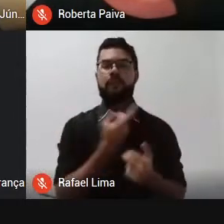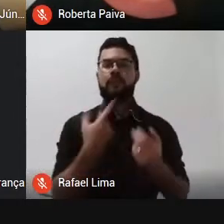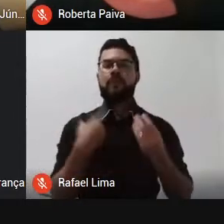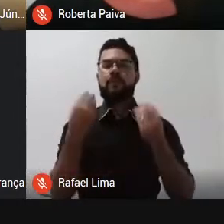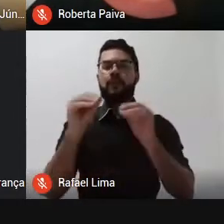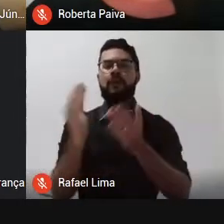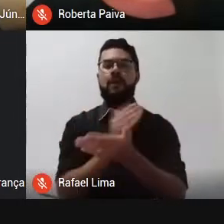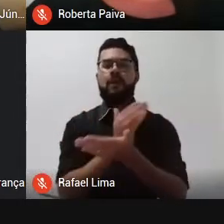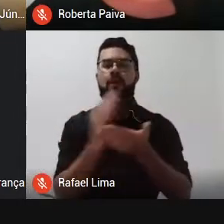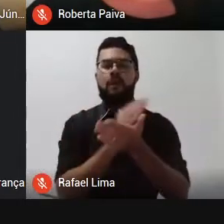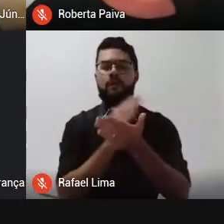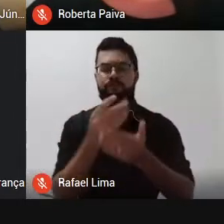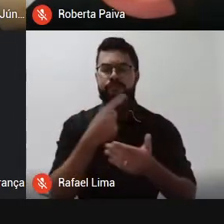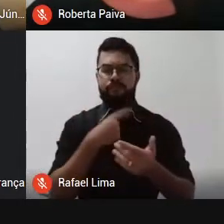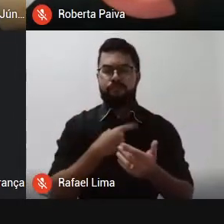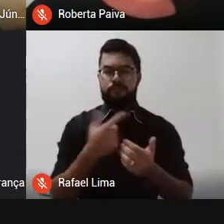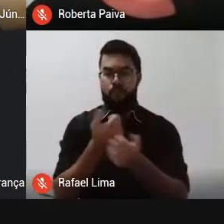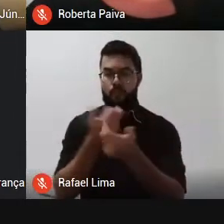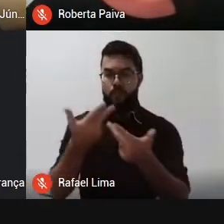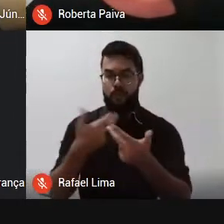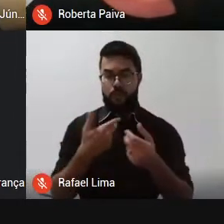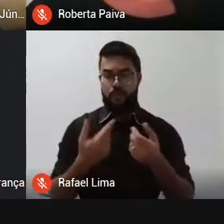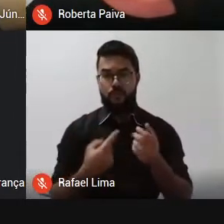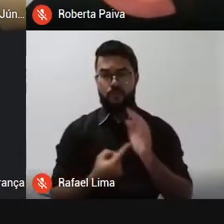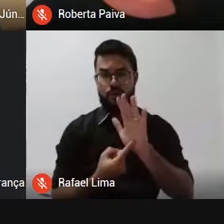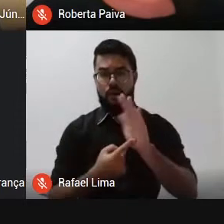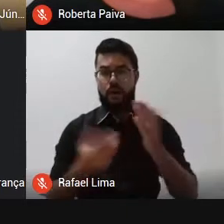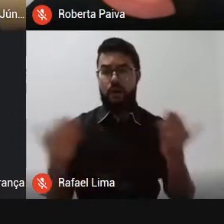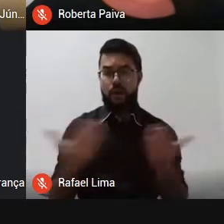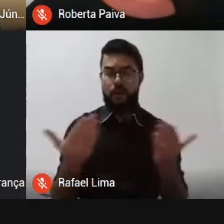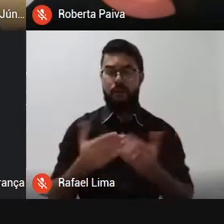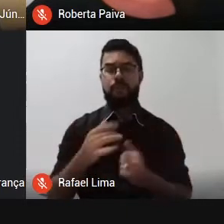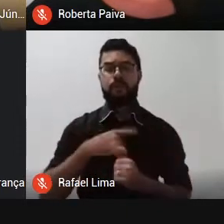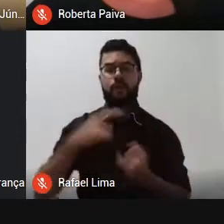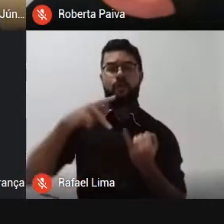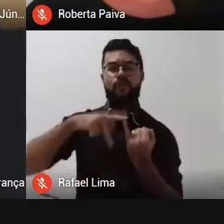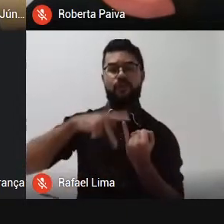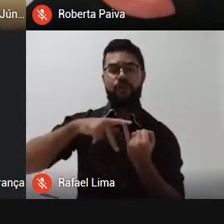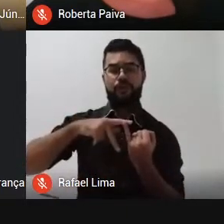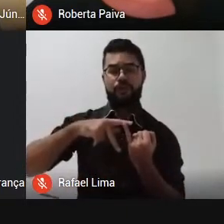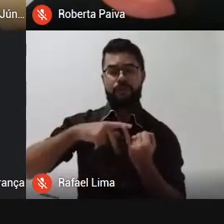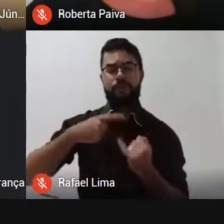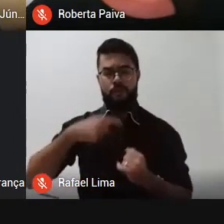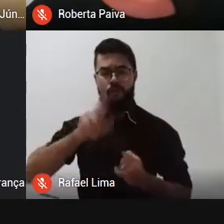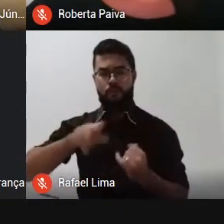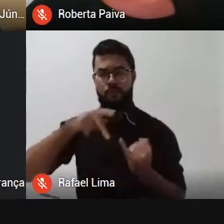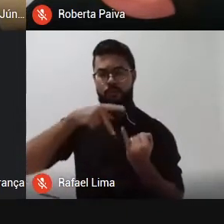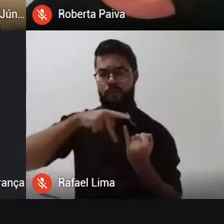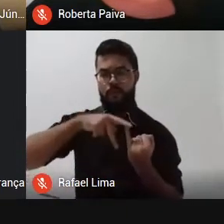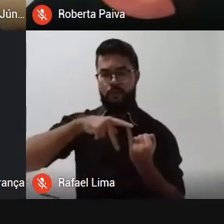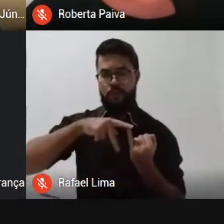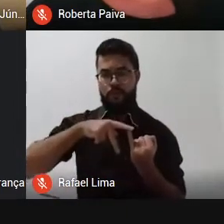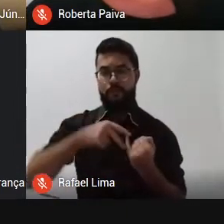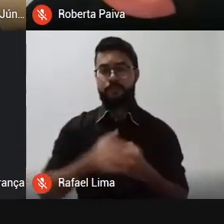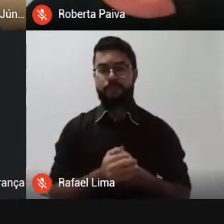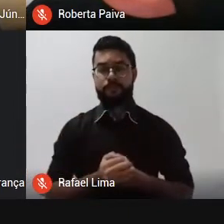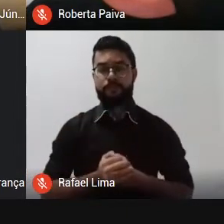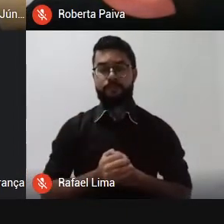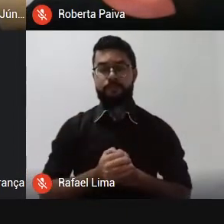primeiro recurso que eu vou falar para vocês é o software, né? Então, aqui a tecnologia, trabalhamos com o software Revit.